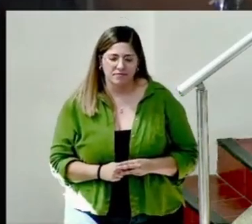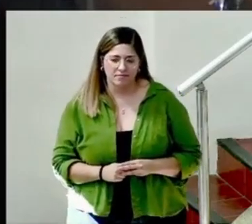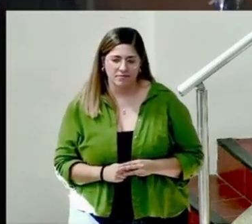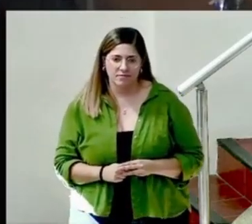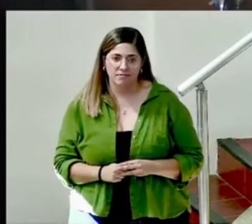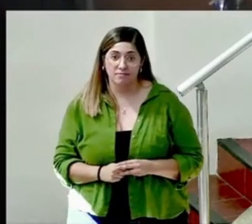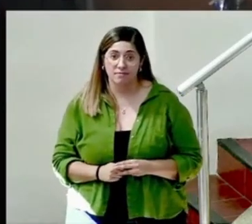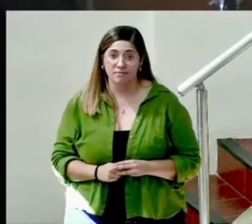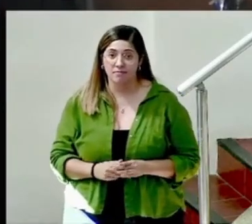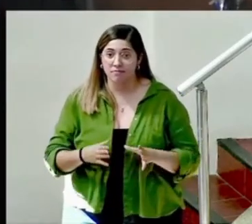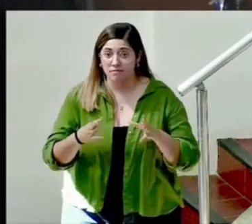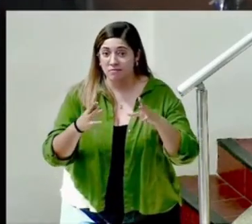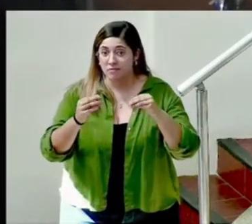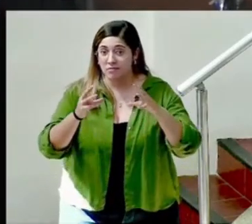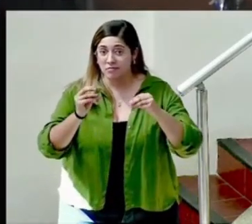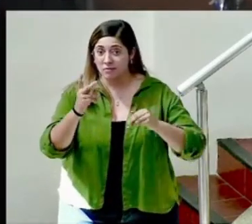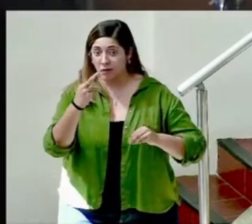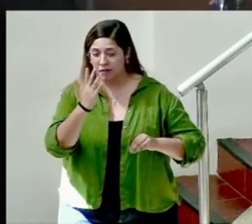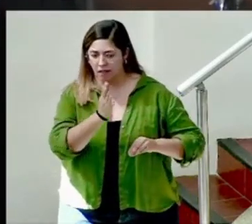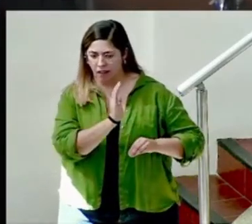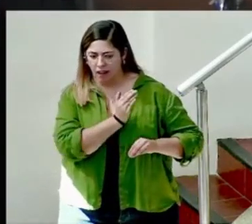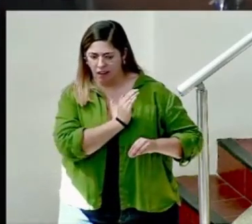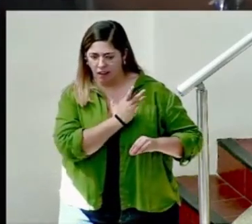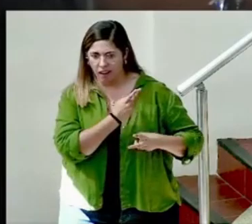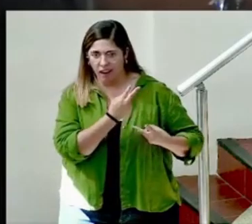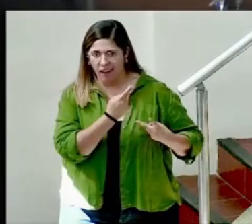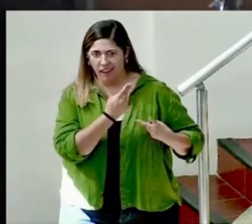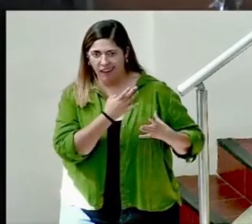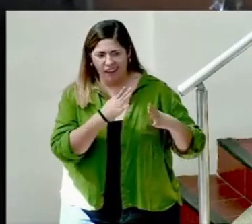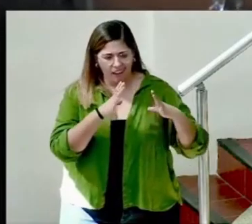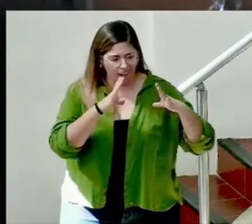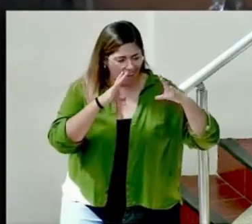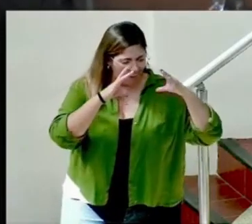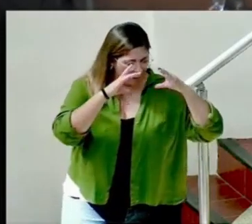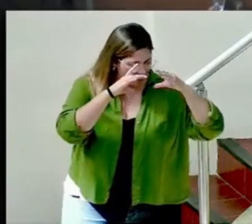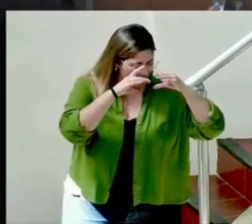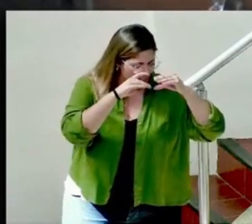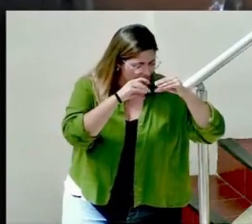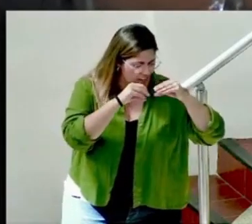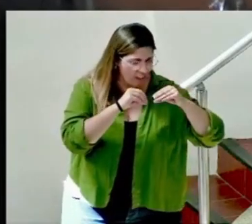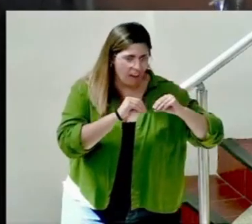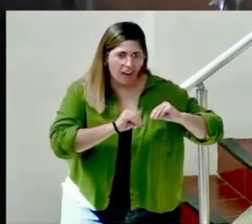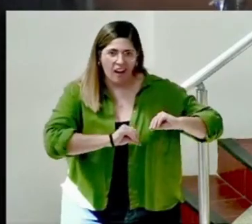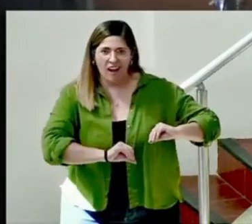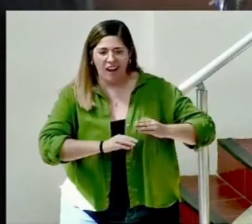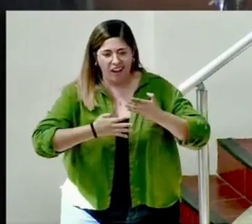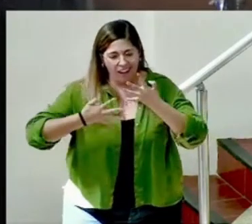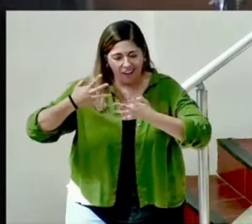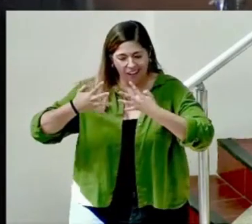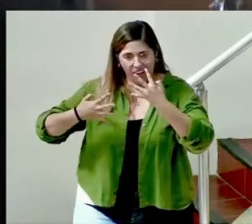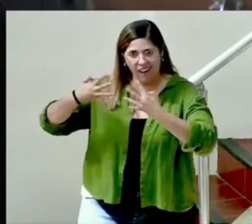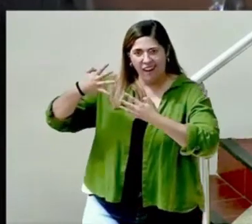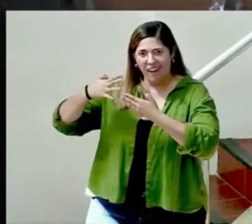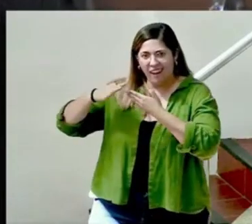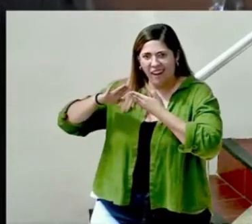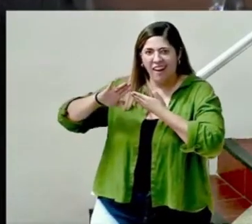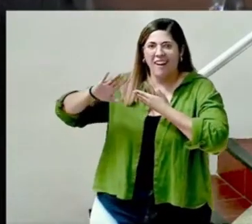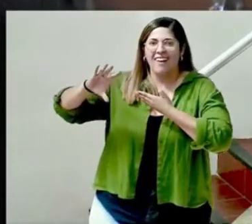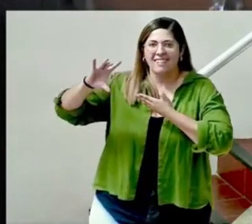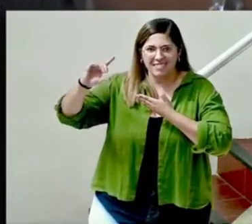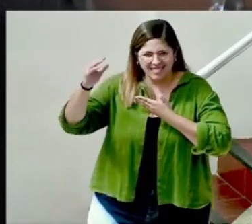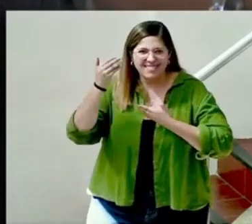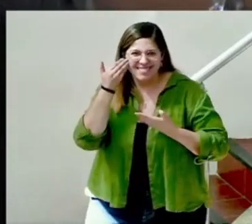Que grandes trevas nos encontraremos. Isso caracteriza os olhos de uma